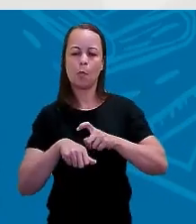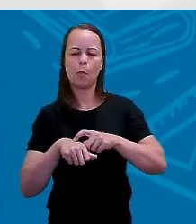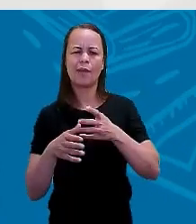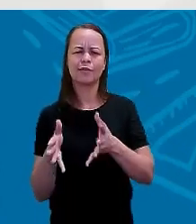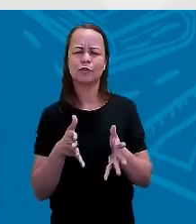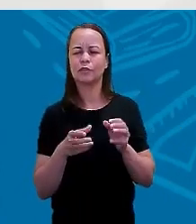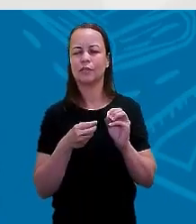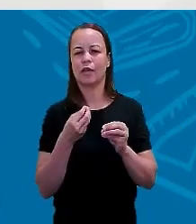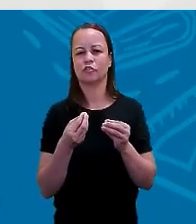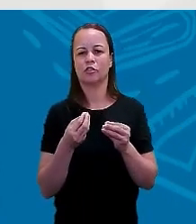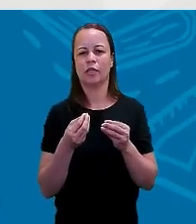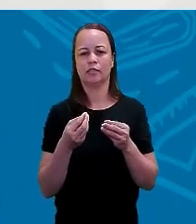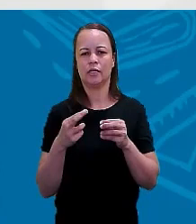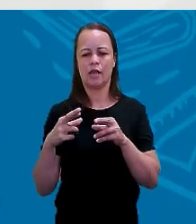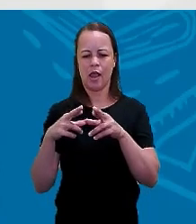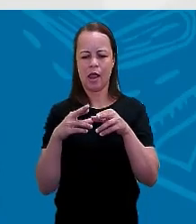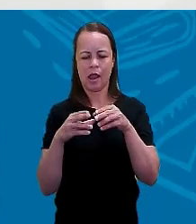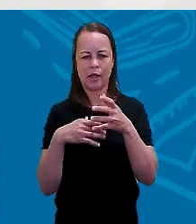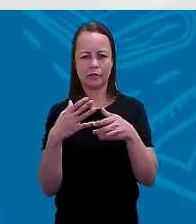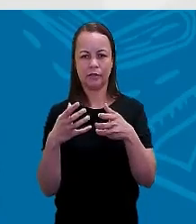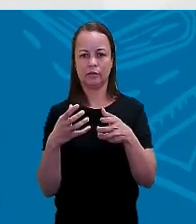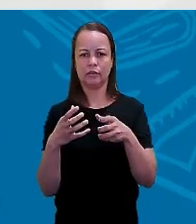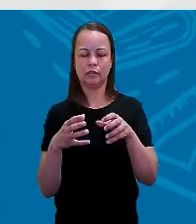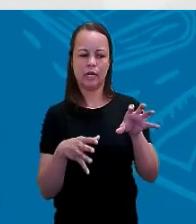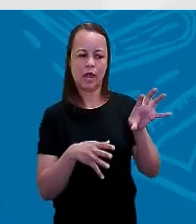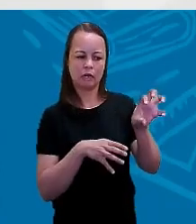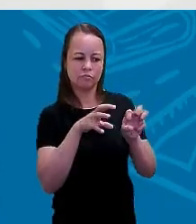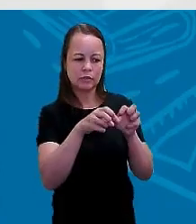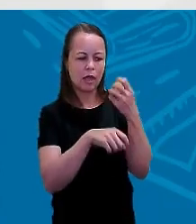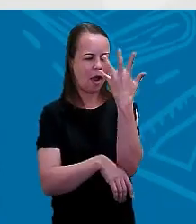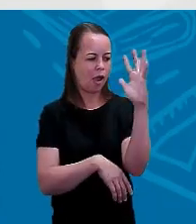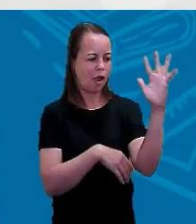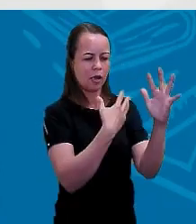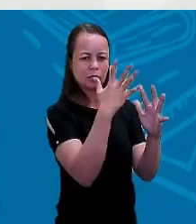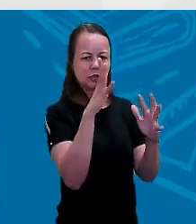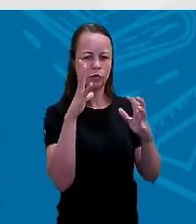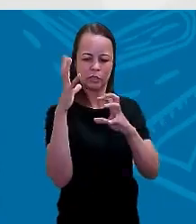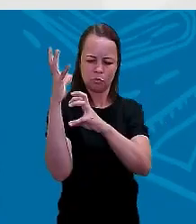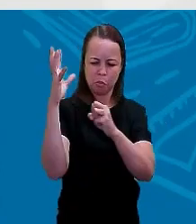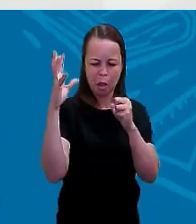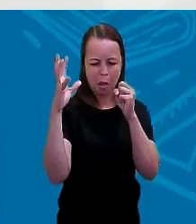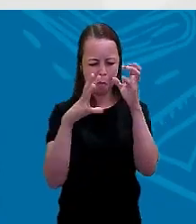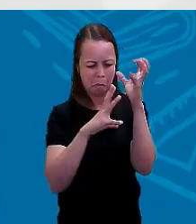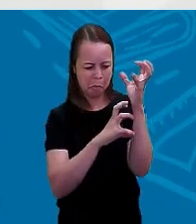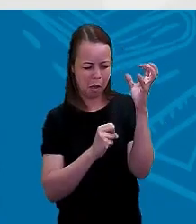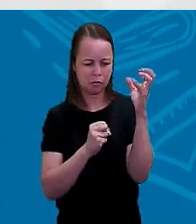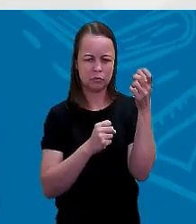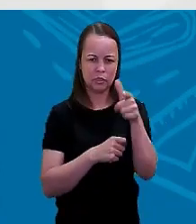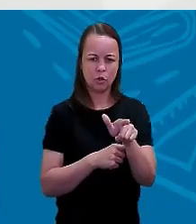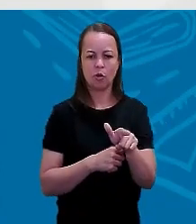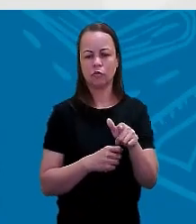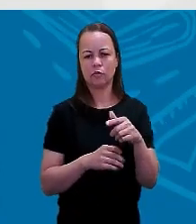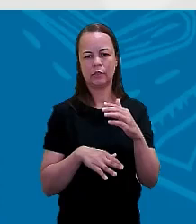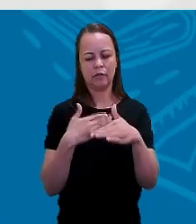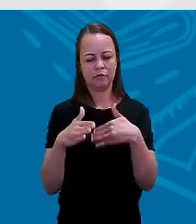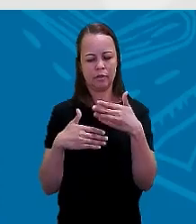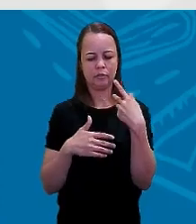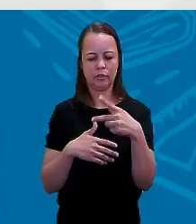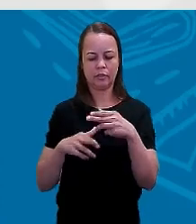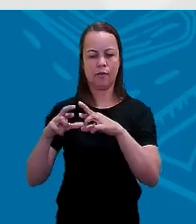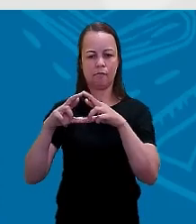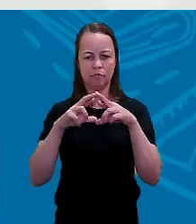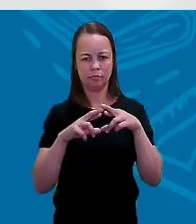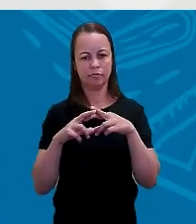estar deixando de retirar da natureza algum tipo de matéria-prima através ali daquela reciclagem